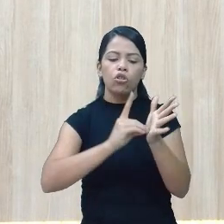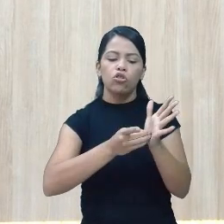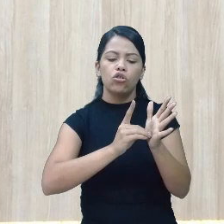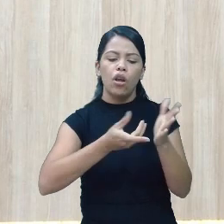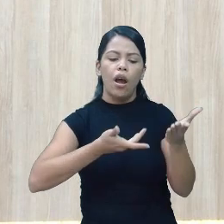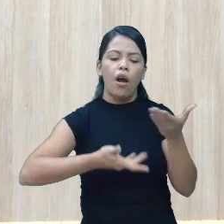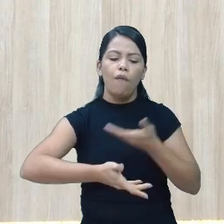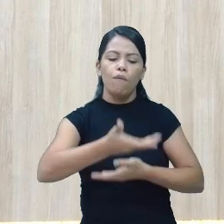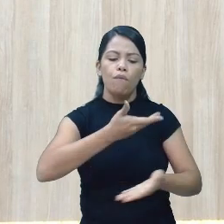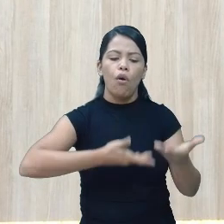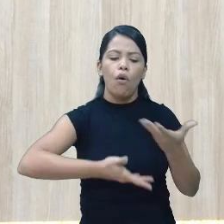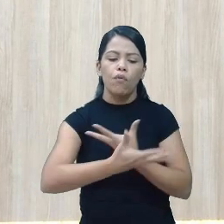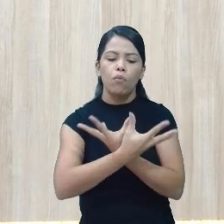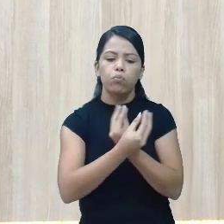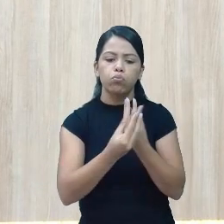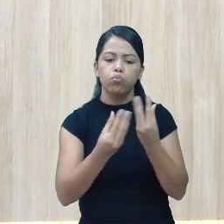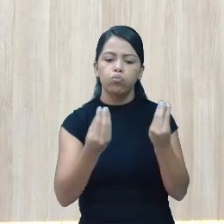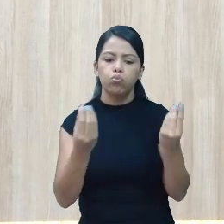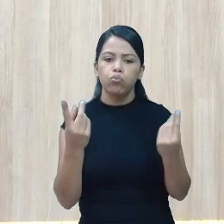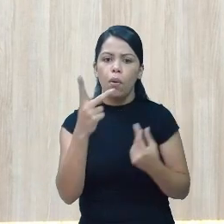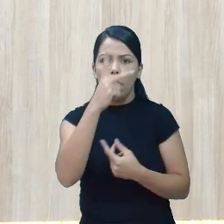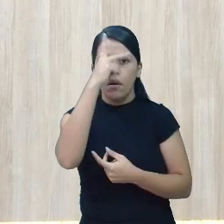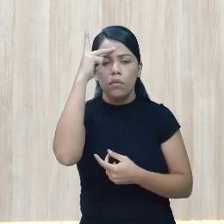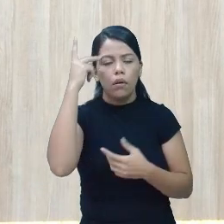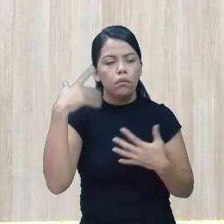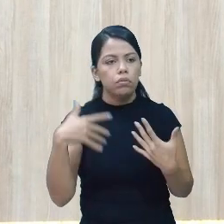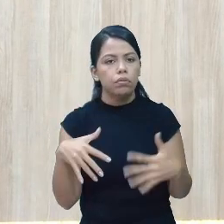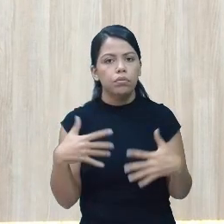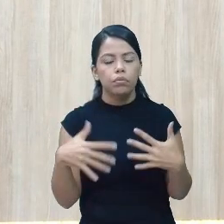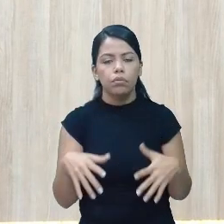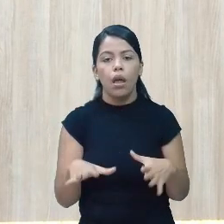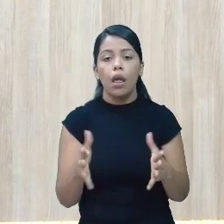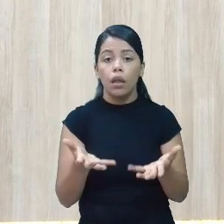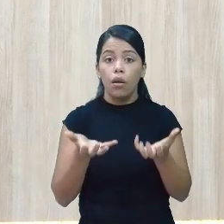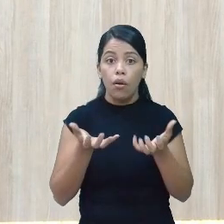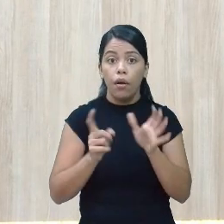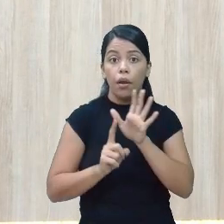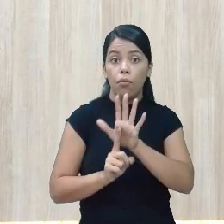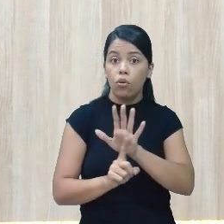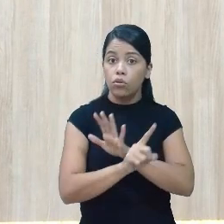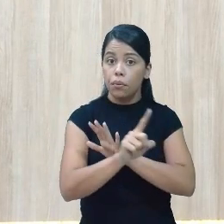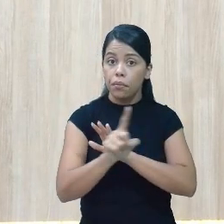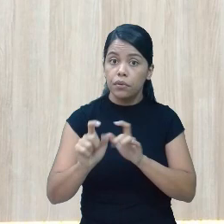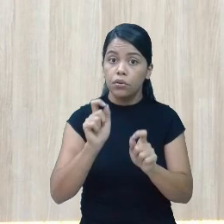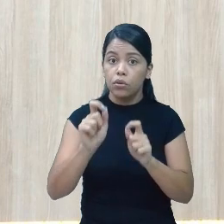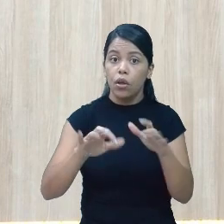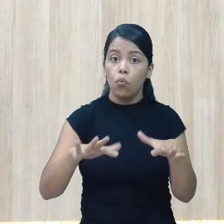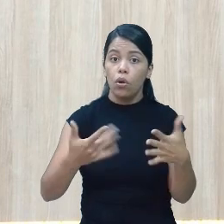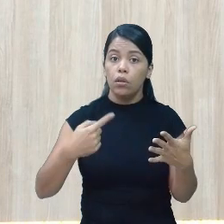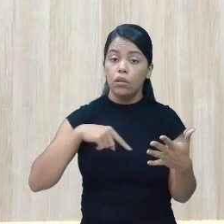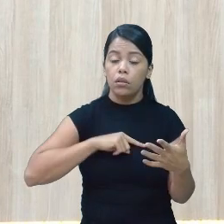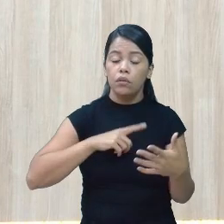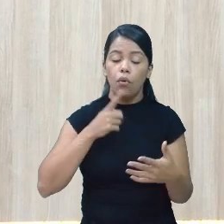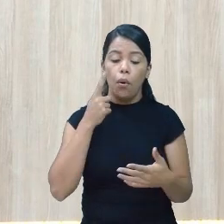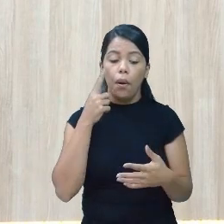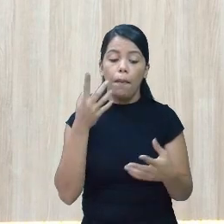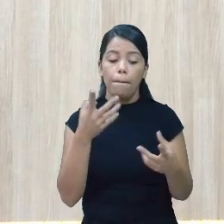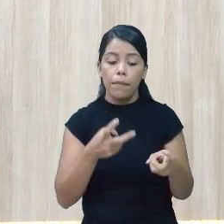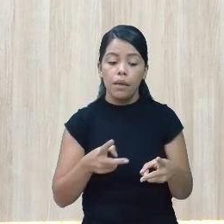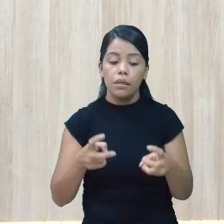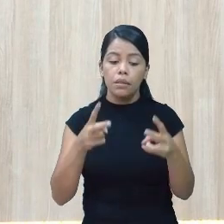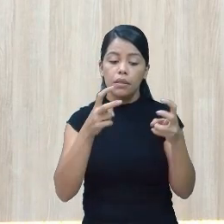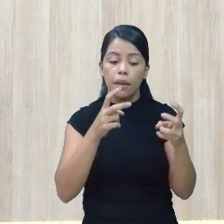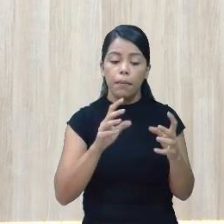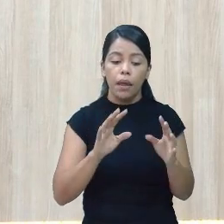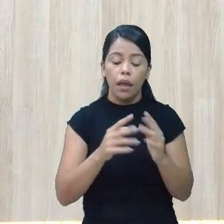de pessoas. E é essa a ideia que eu quero trazer para vocês. Para quando a gente for analisar situações de redes sociais, de